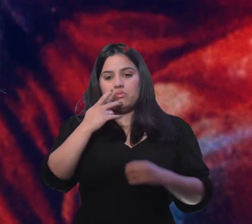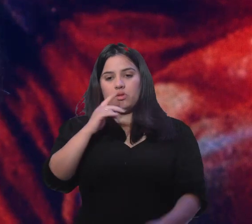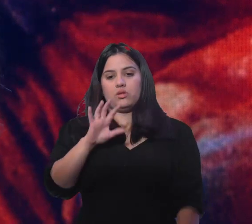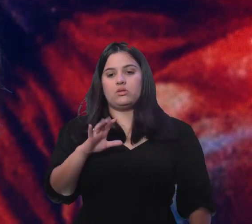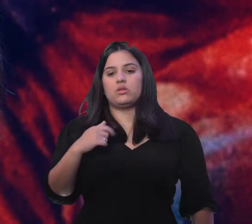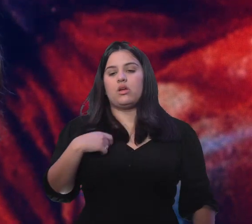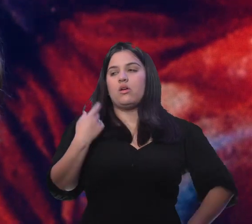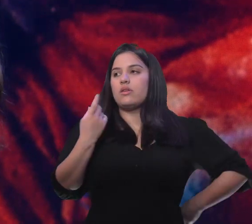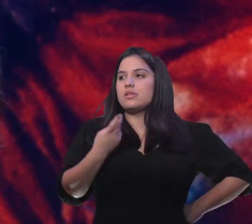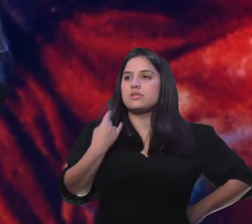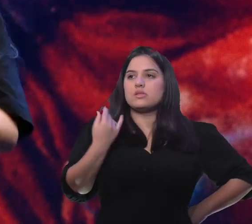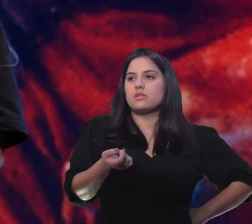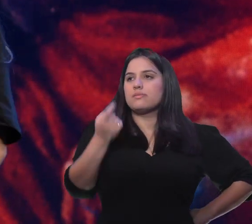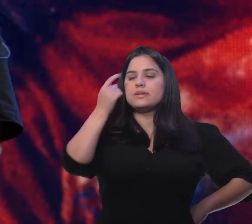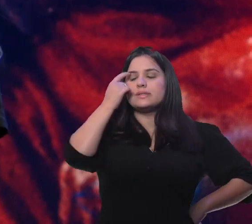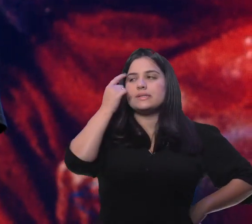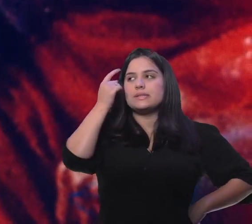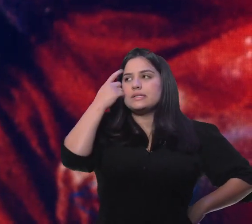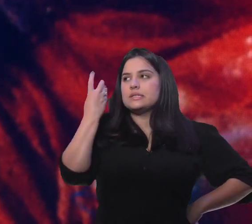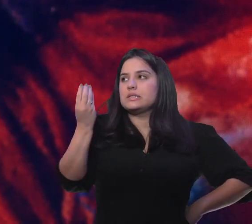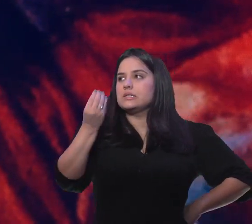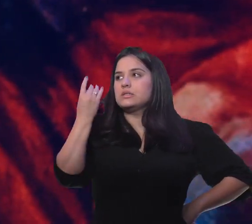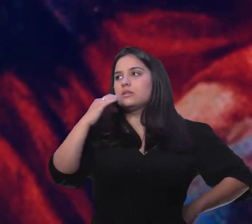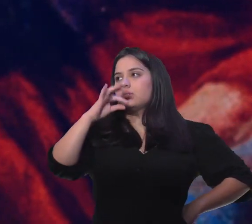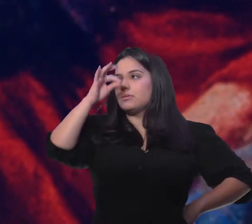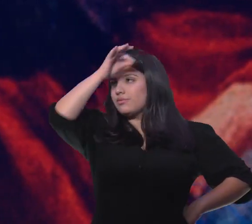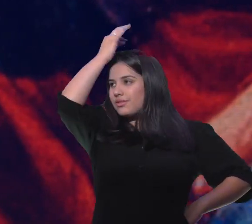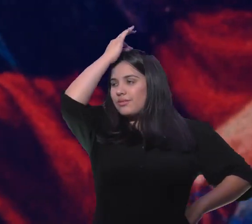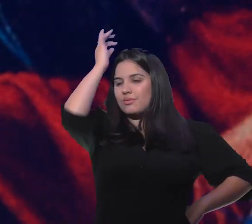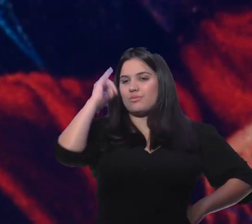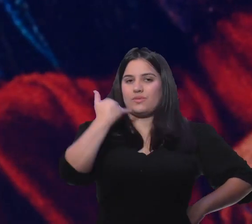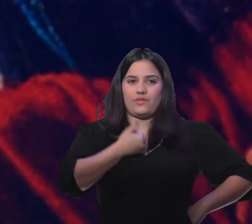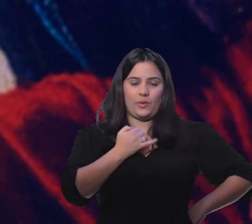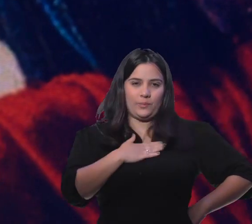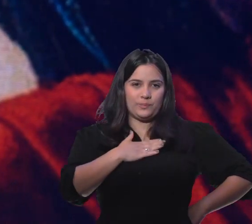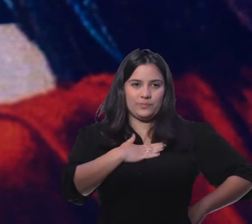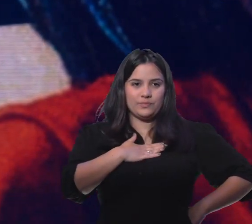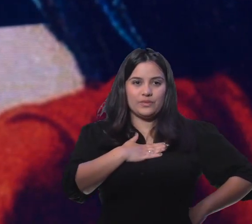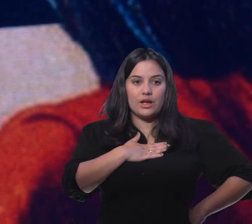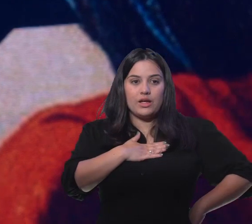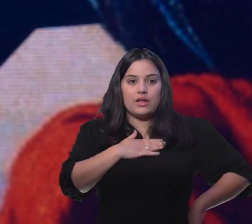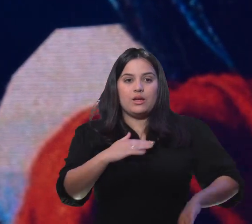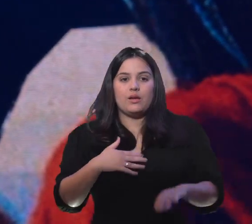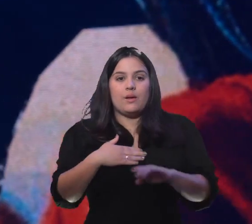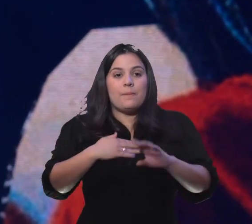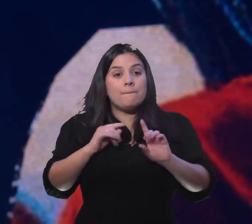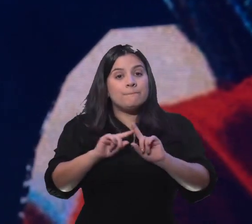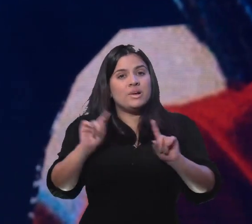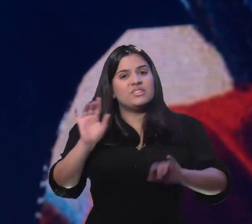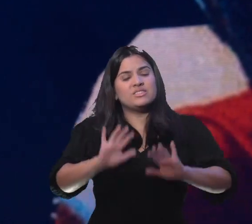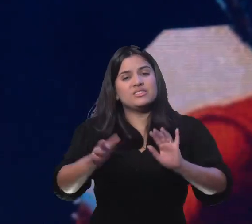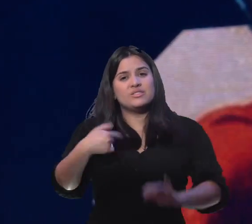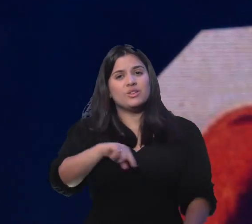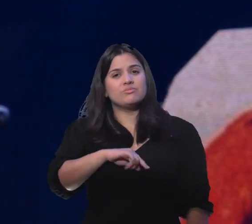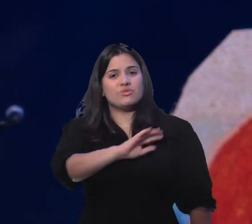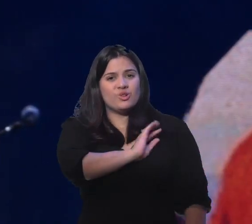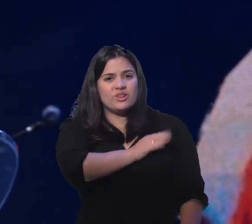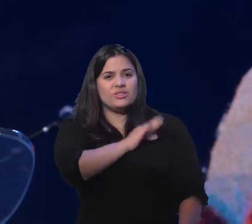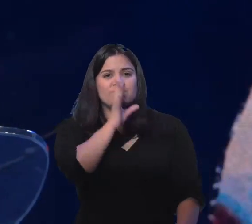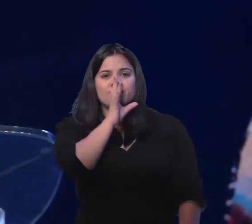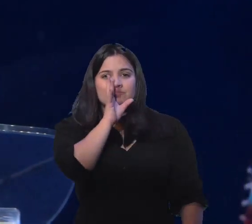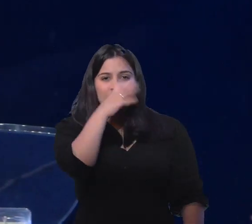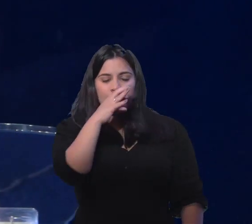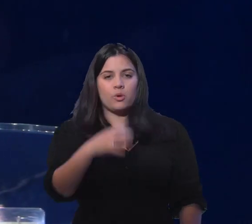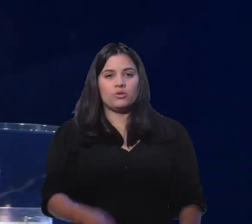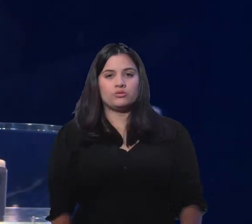eu fiquei argumentando na minha cabeça, argumentando até que o Espírito Santo me falou. Só que muitas vezes a gente é rebelde nos nossos corações. A